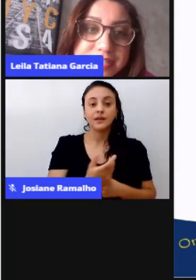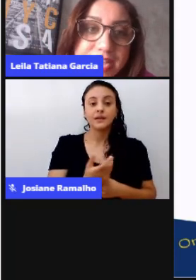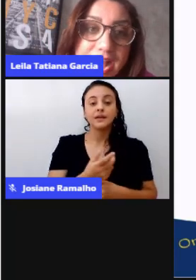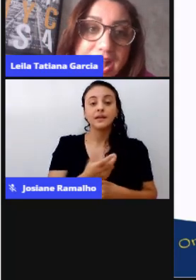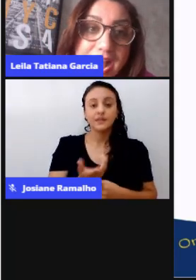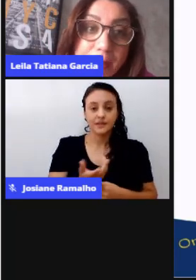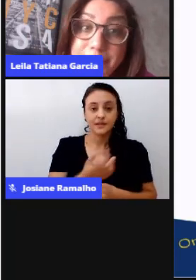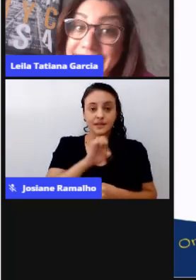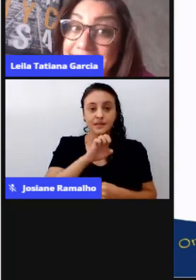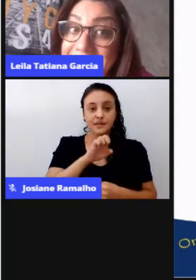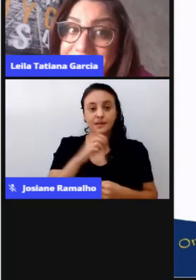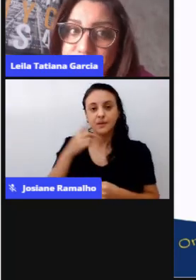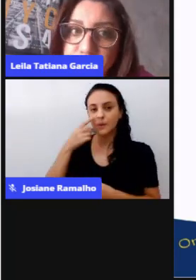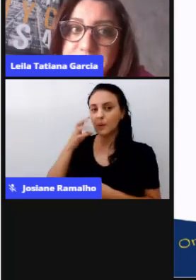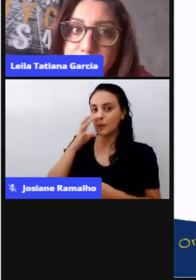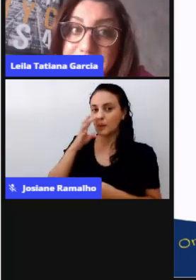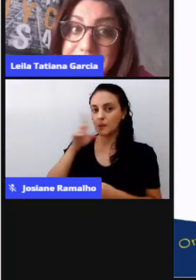Jedi